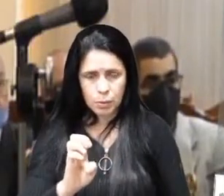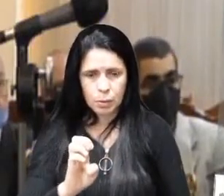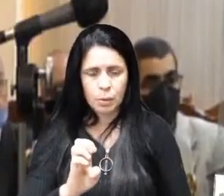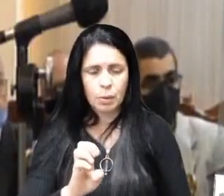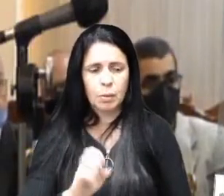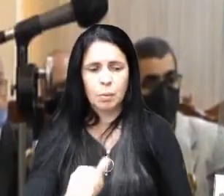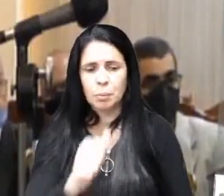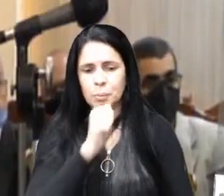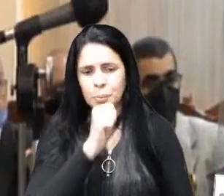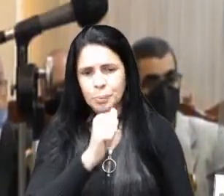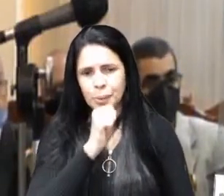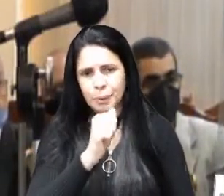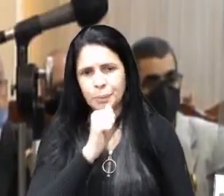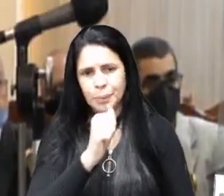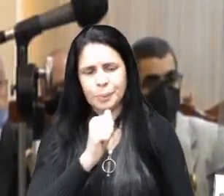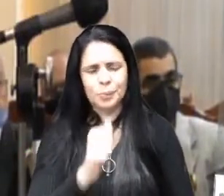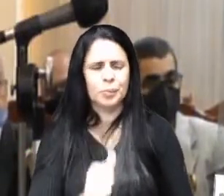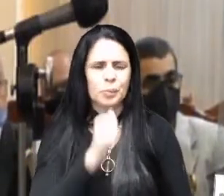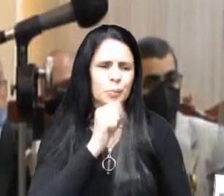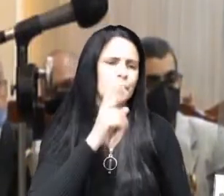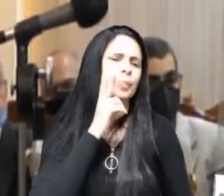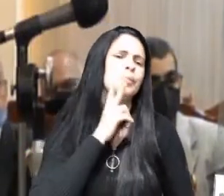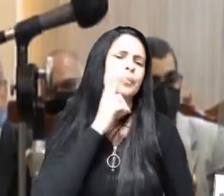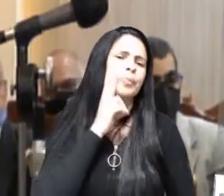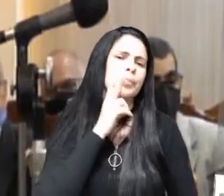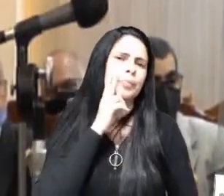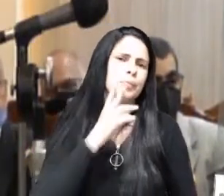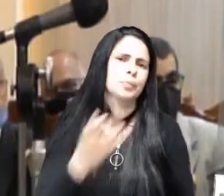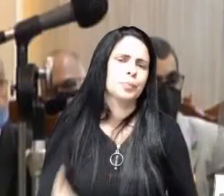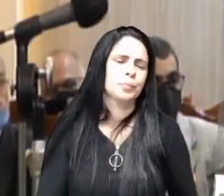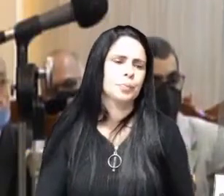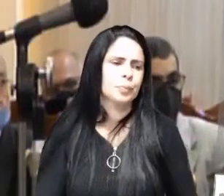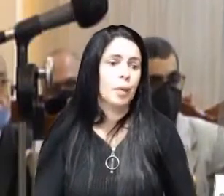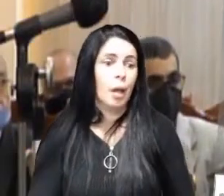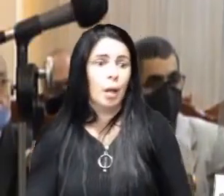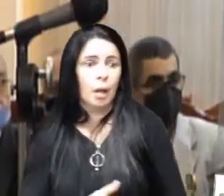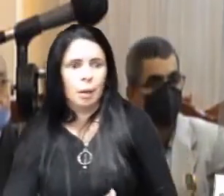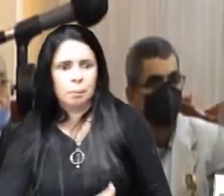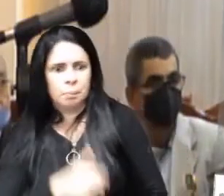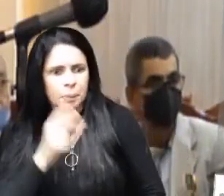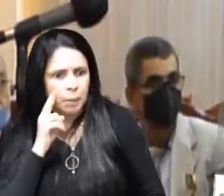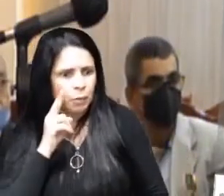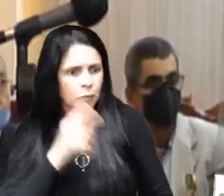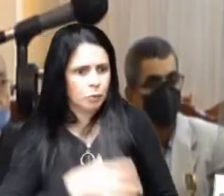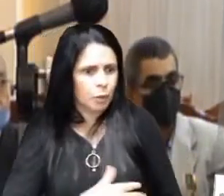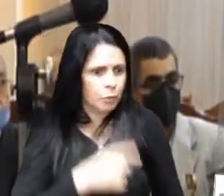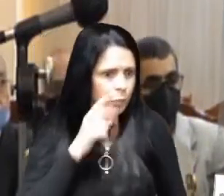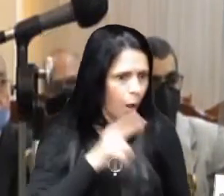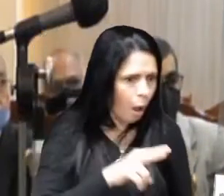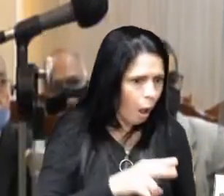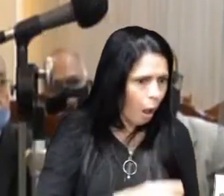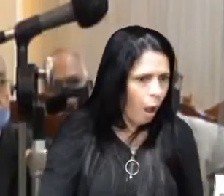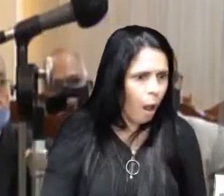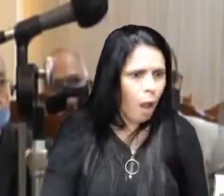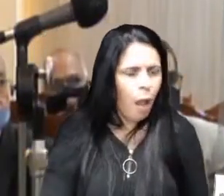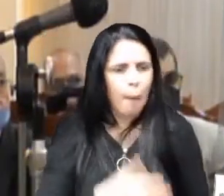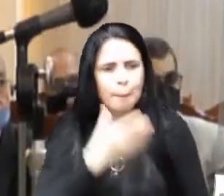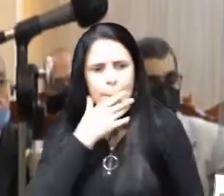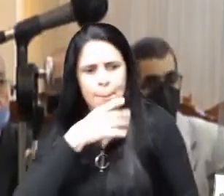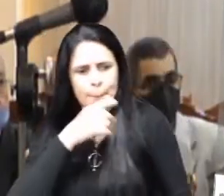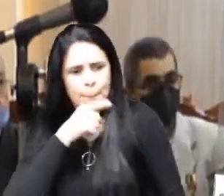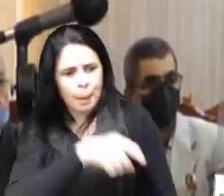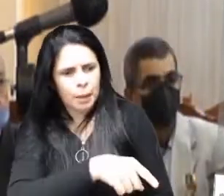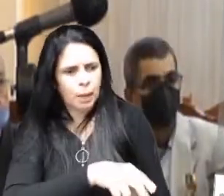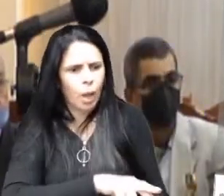embriagado. Tomou muito vinho, bebedouço. Primeiro filho viu, eita pai, pai está nu.